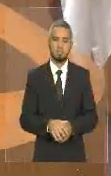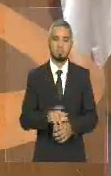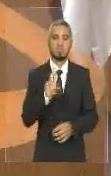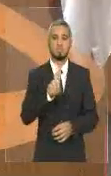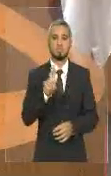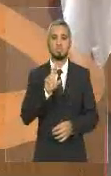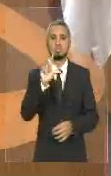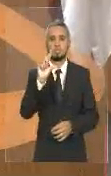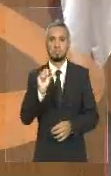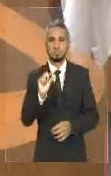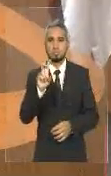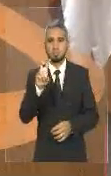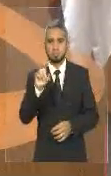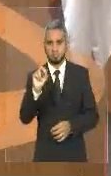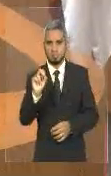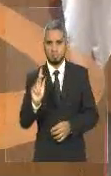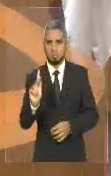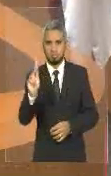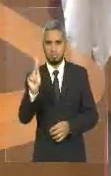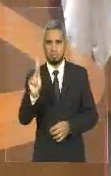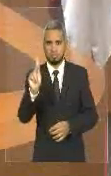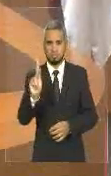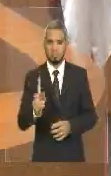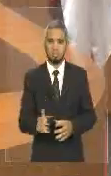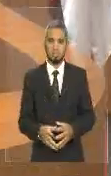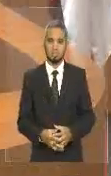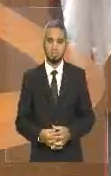consome menos 50 kW, portanto está fora.